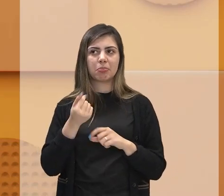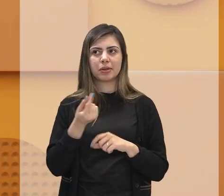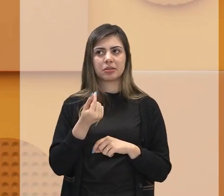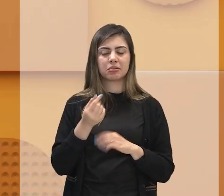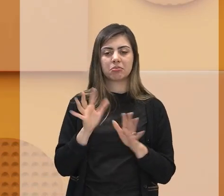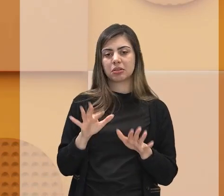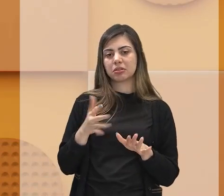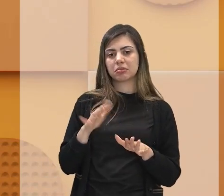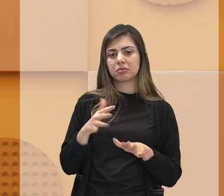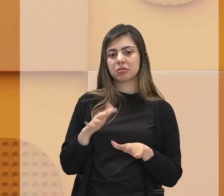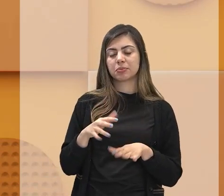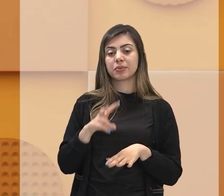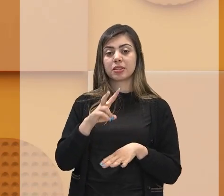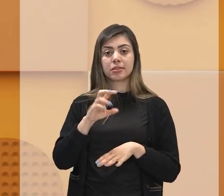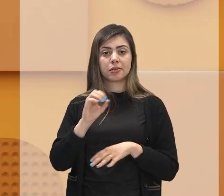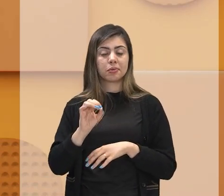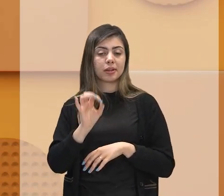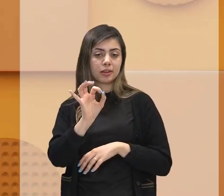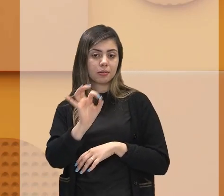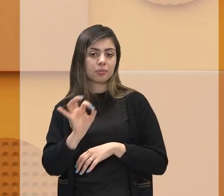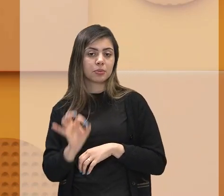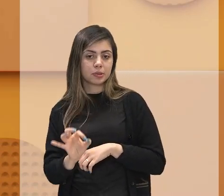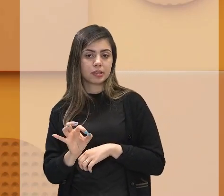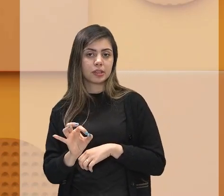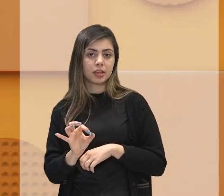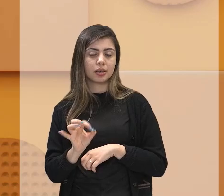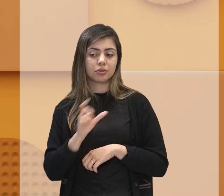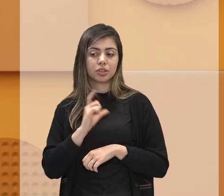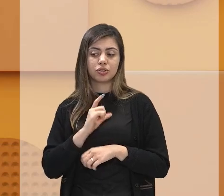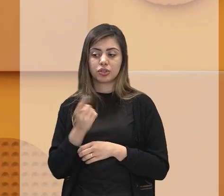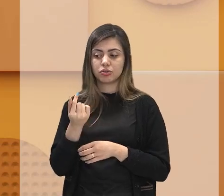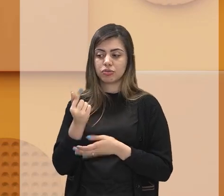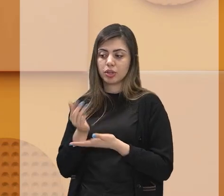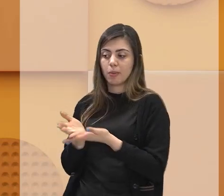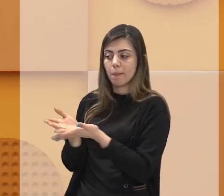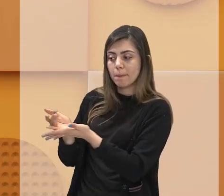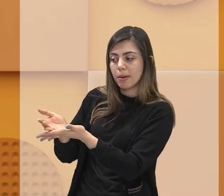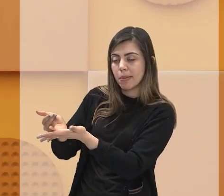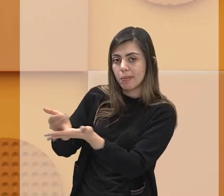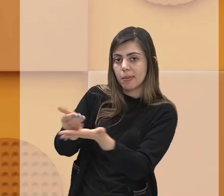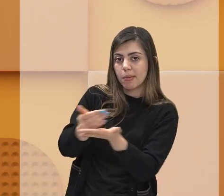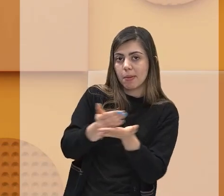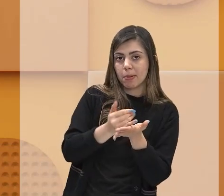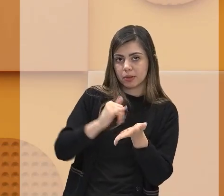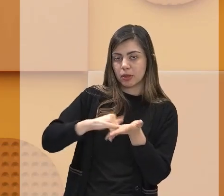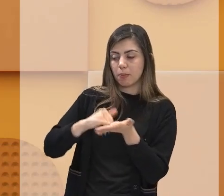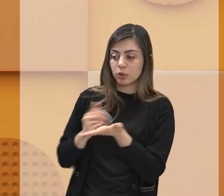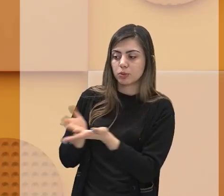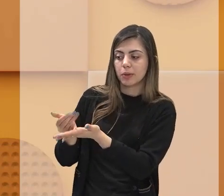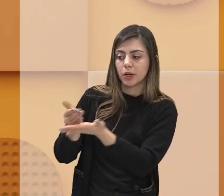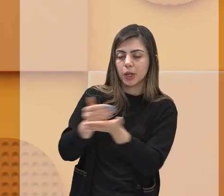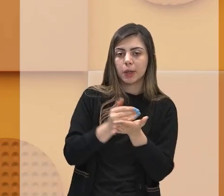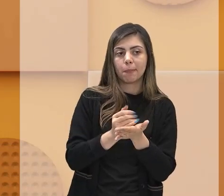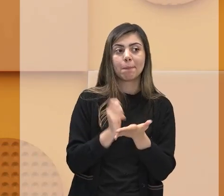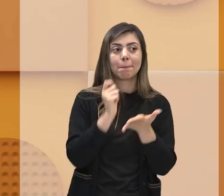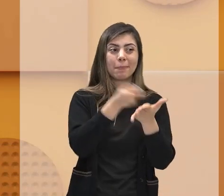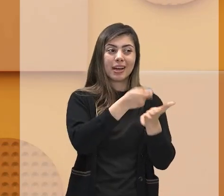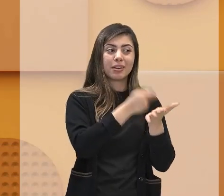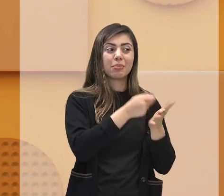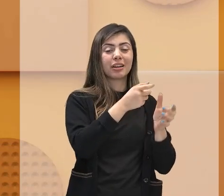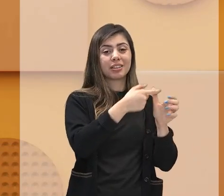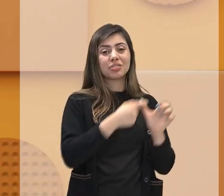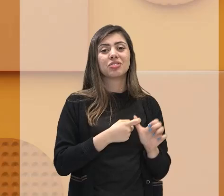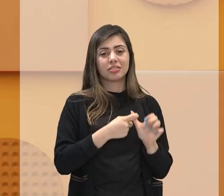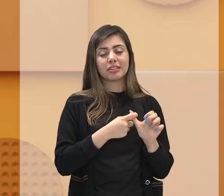menos 50% da sua renda do que ganhava nos tributos só pagando dívidas. O restante